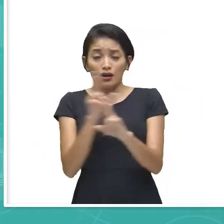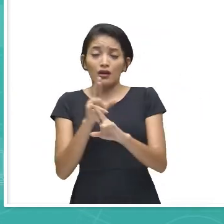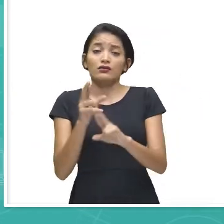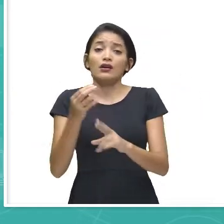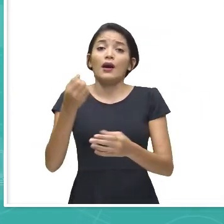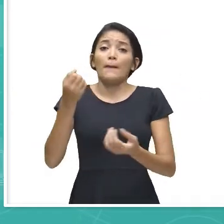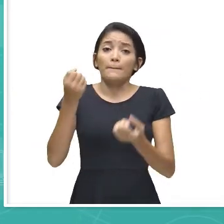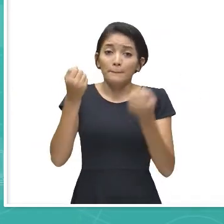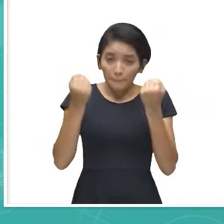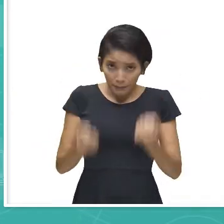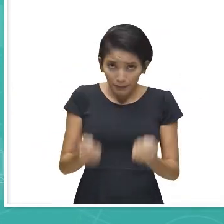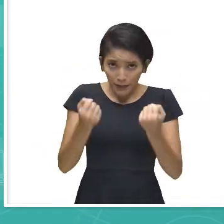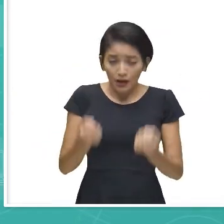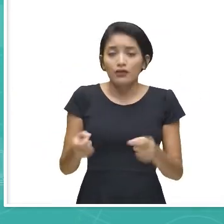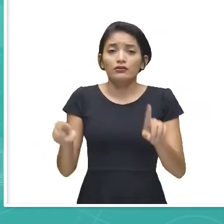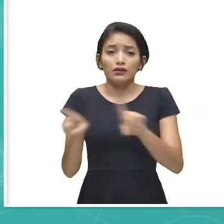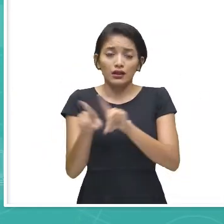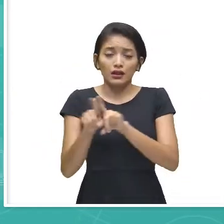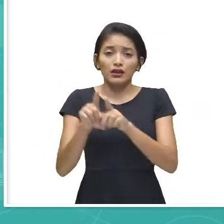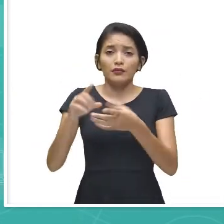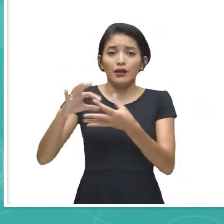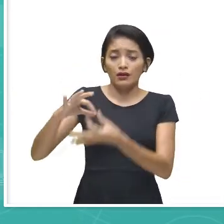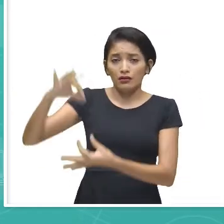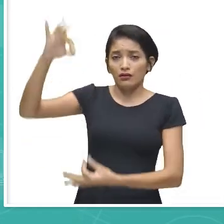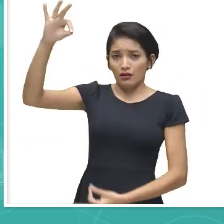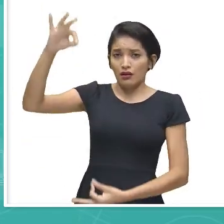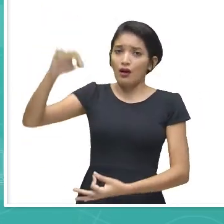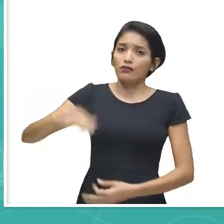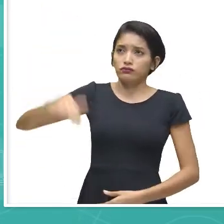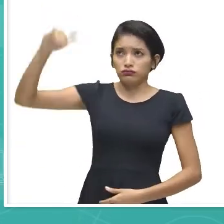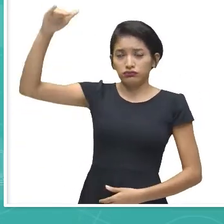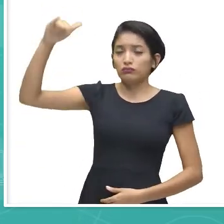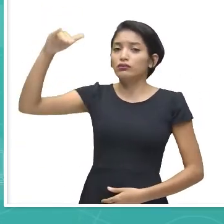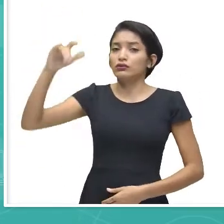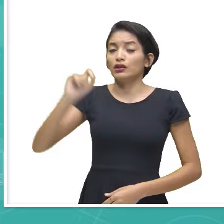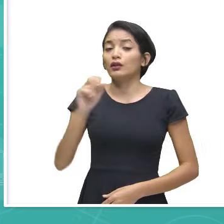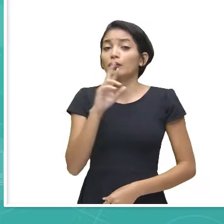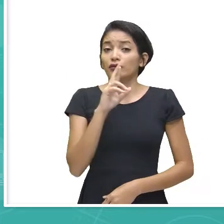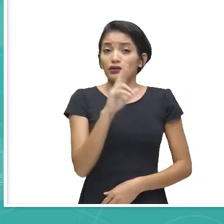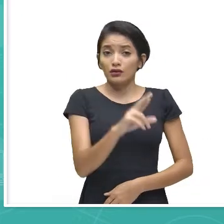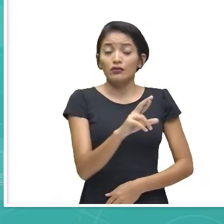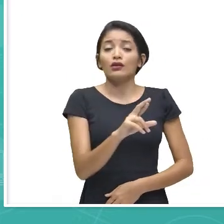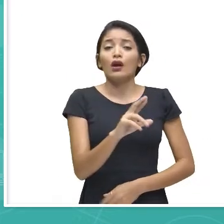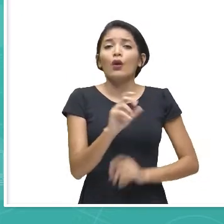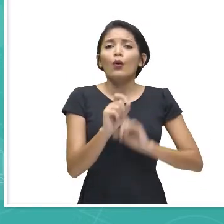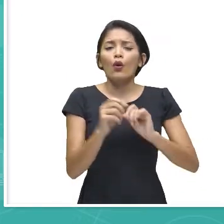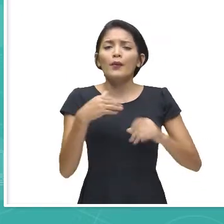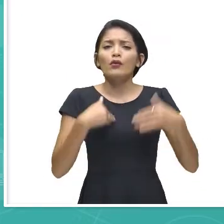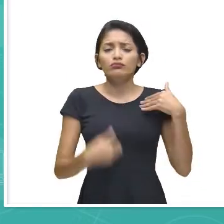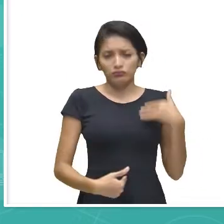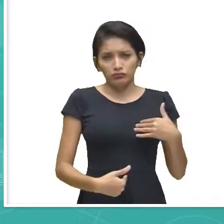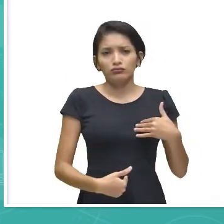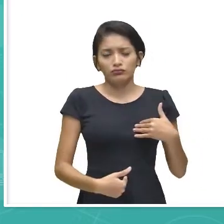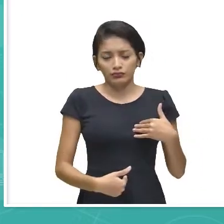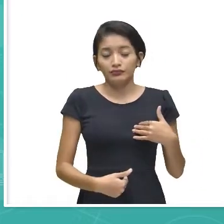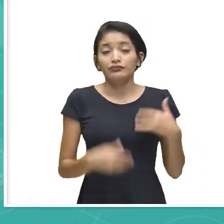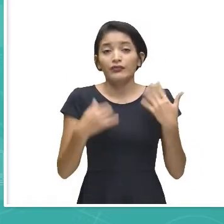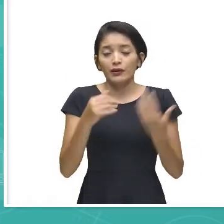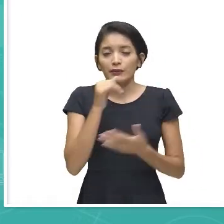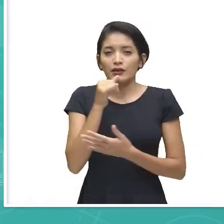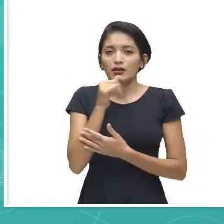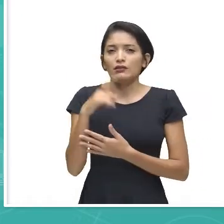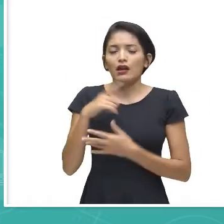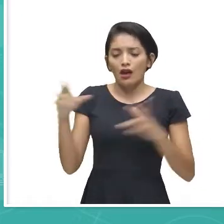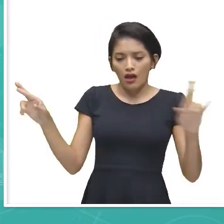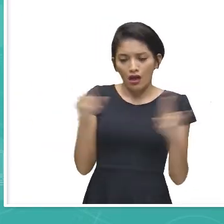e altura, né, e vai nos dar uma resposta que é o nosso estado nutricional. Então, quando ele faz a